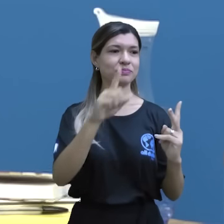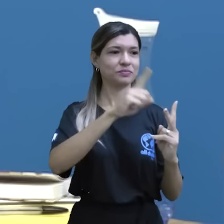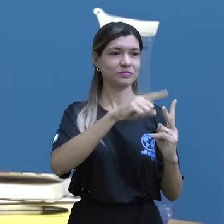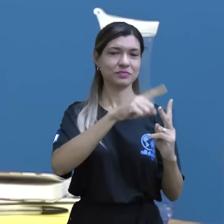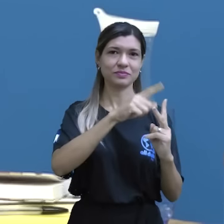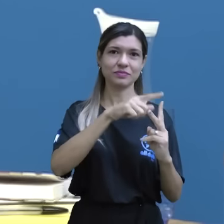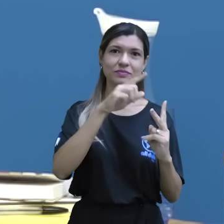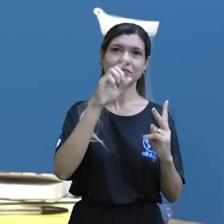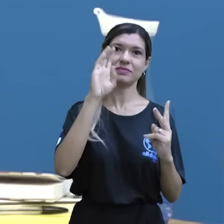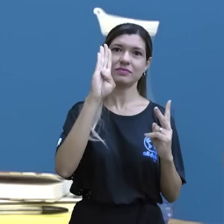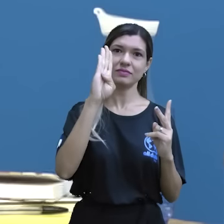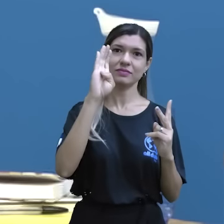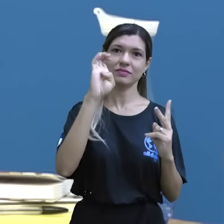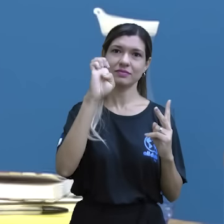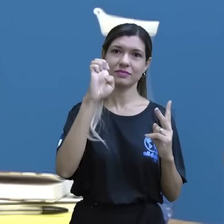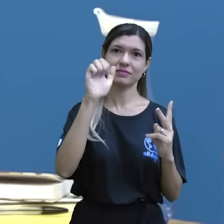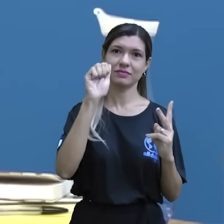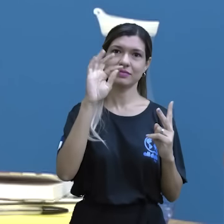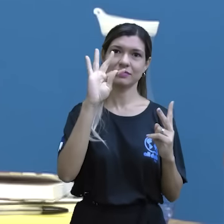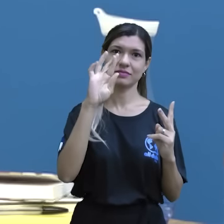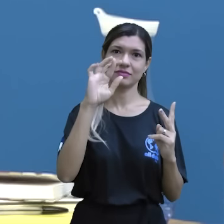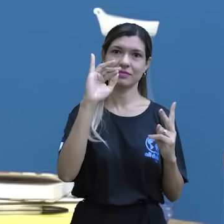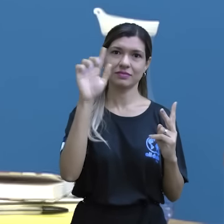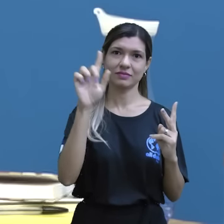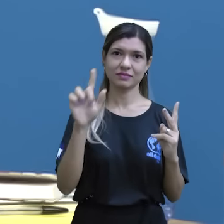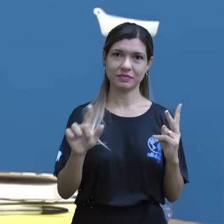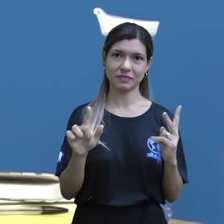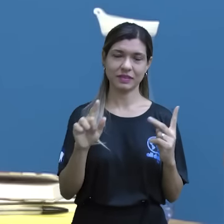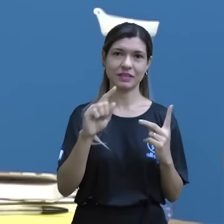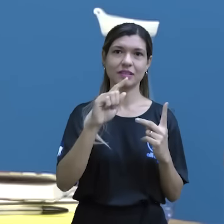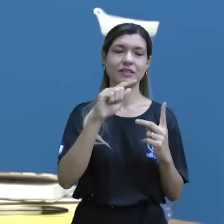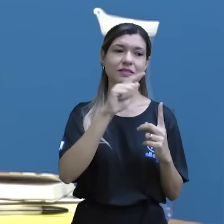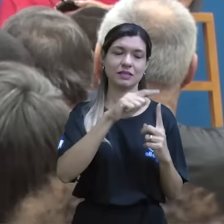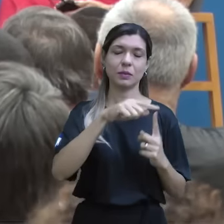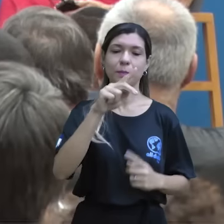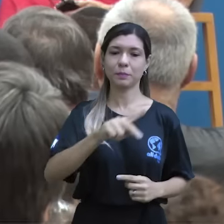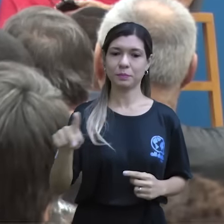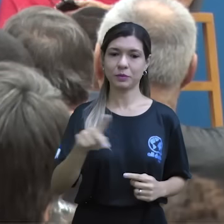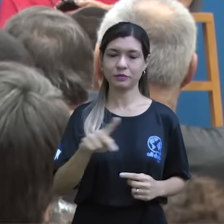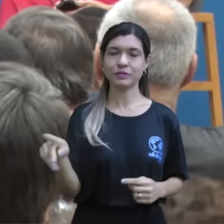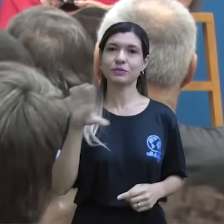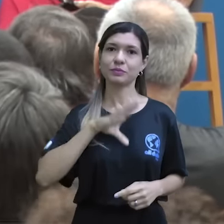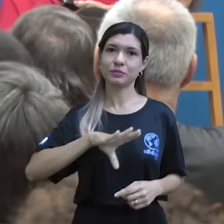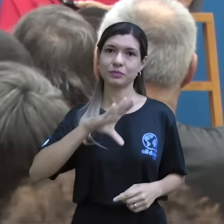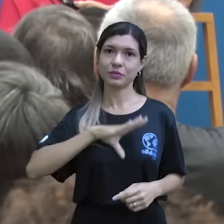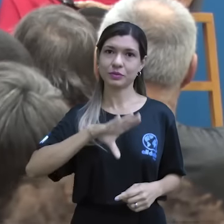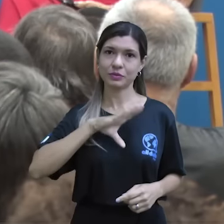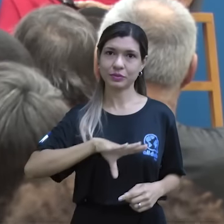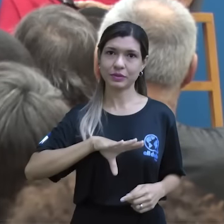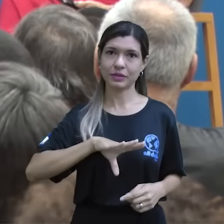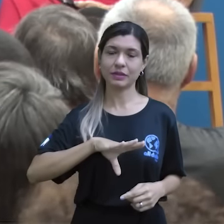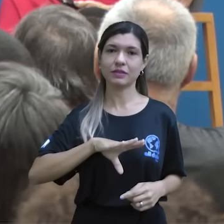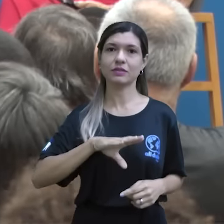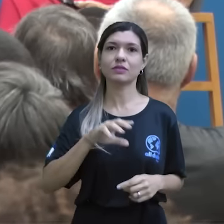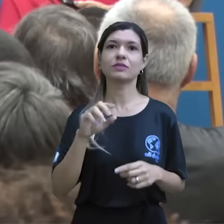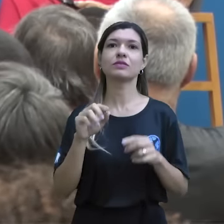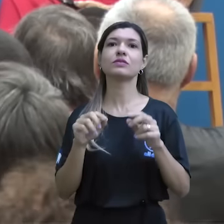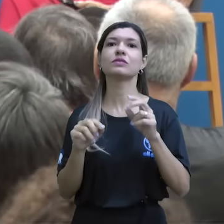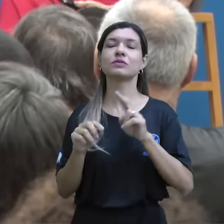coordena o Programa Avançado de Cultura Contemporânea da mesma universidade, foi professora da Escola de Teatro da